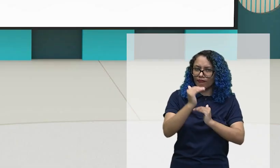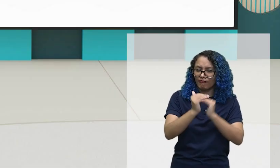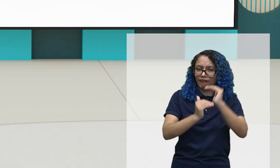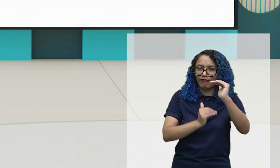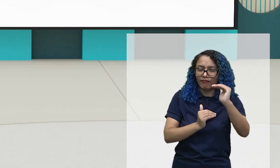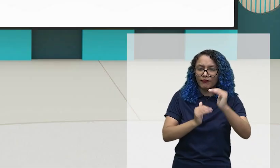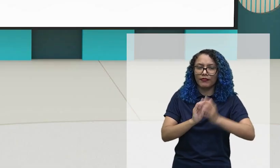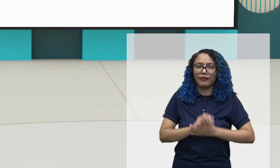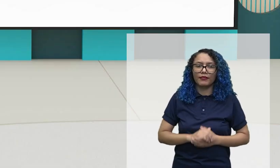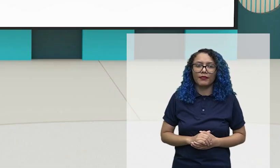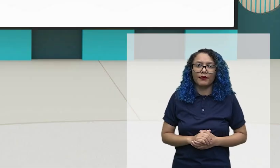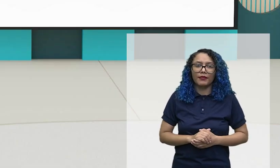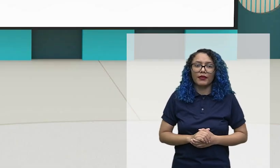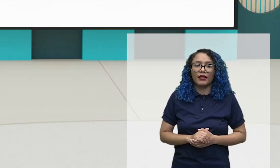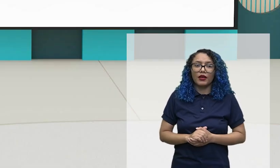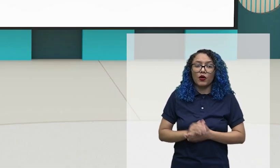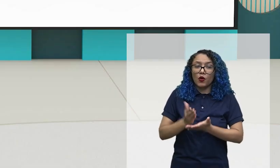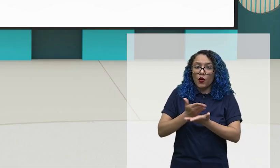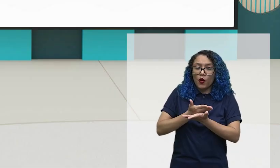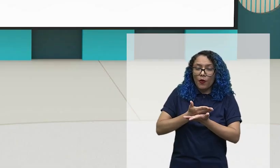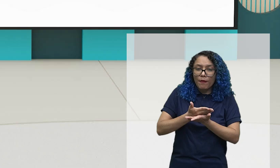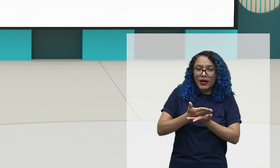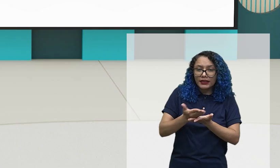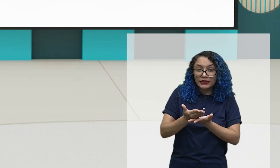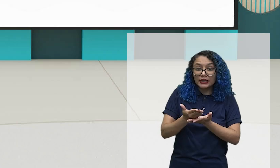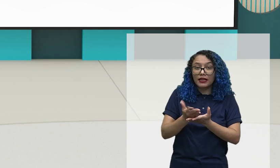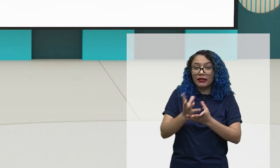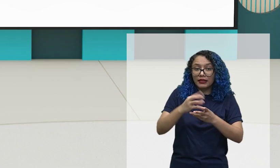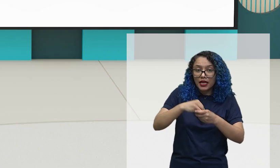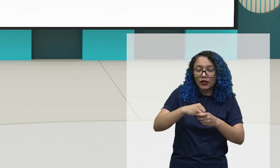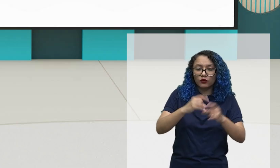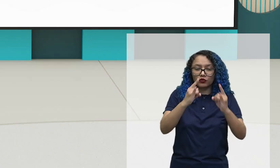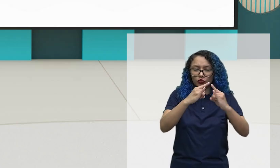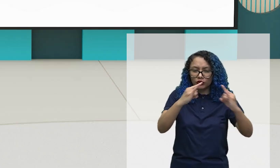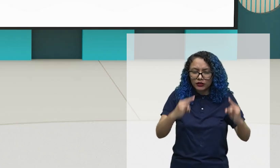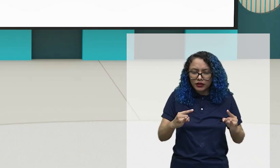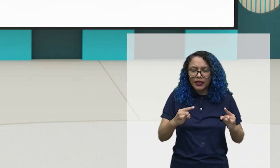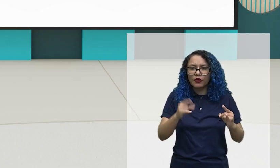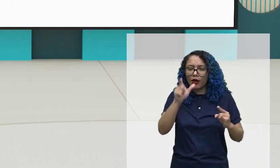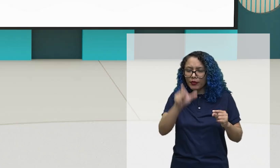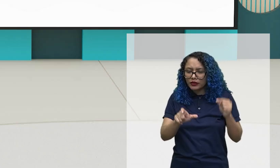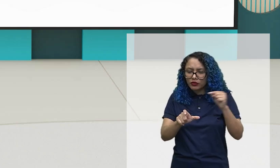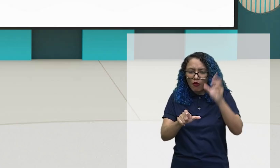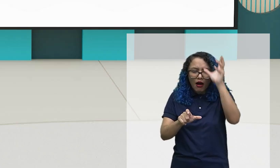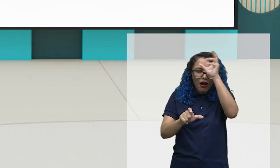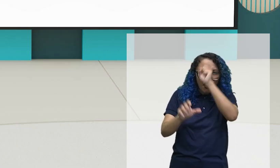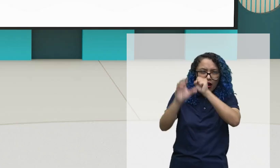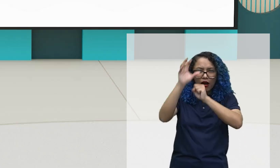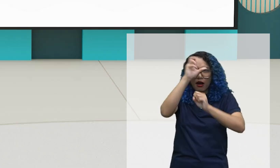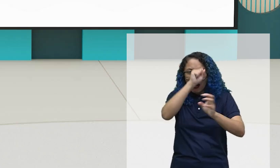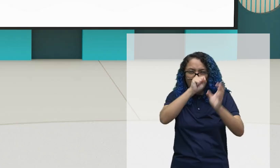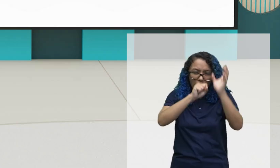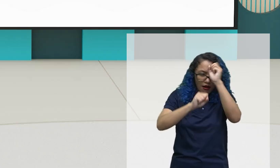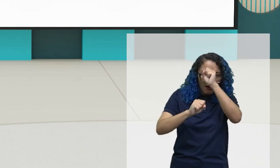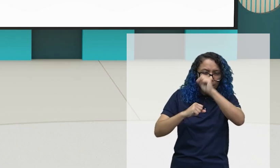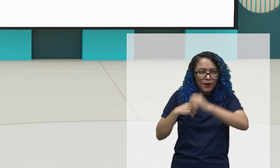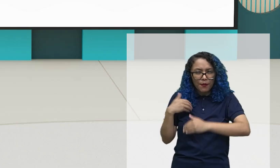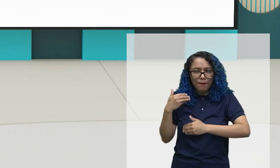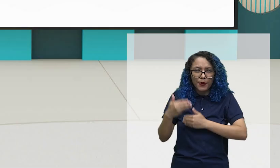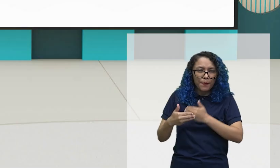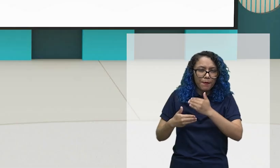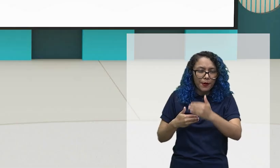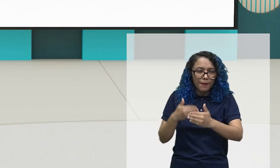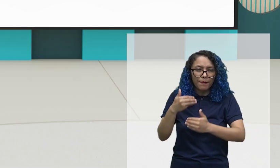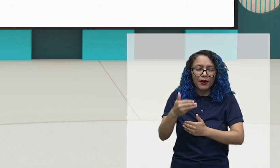contexto. Então, normalmente, a gente percebe que já nasce ali no berço do circo e ele vai aprendendo com o